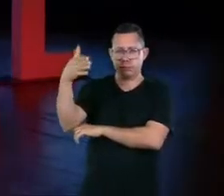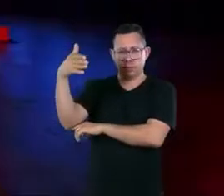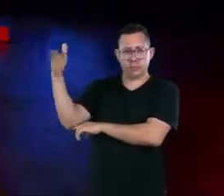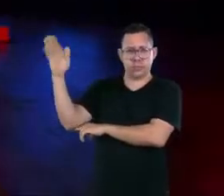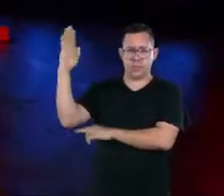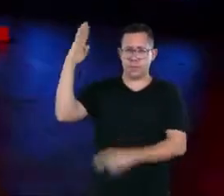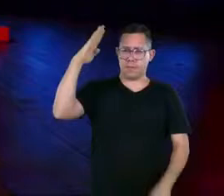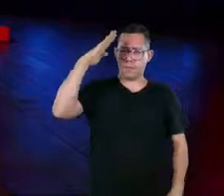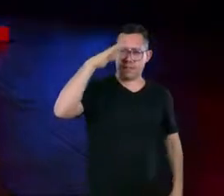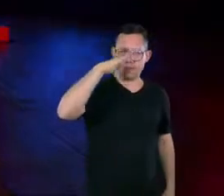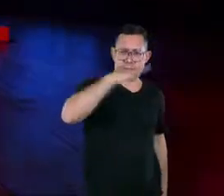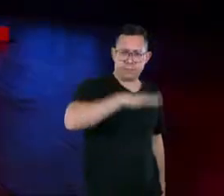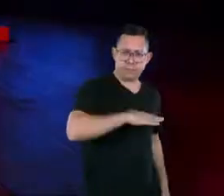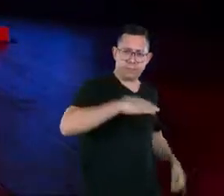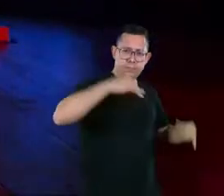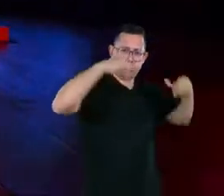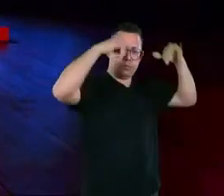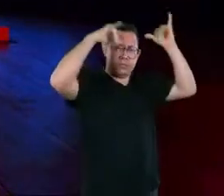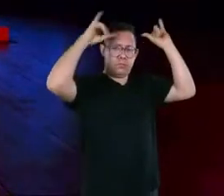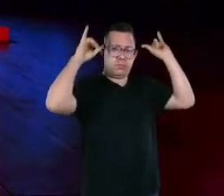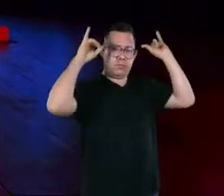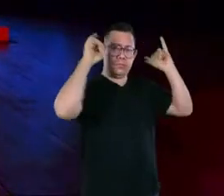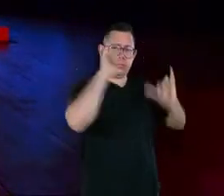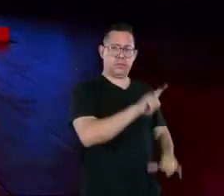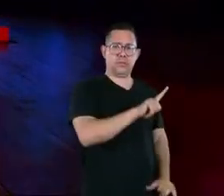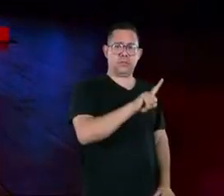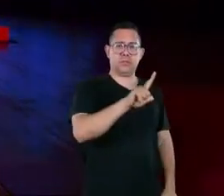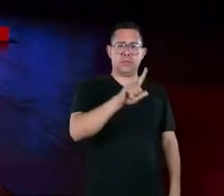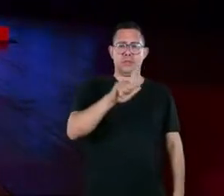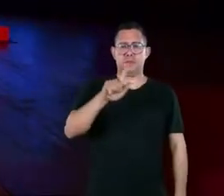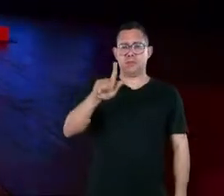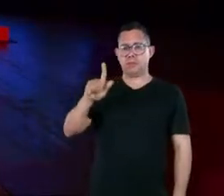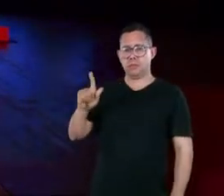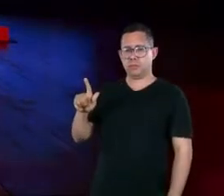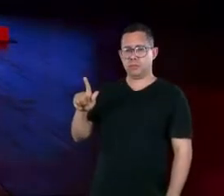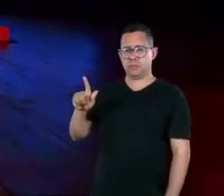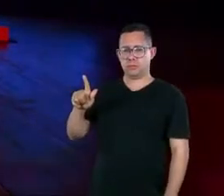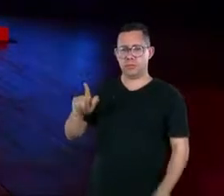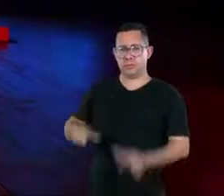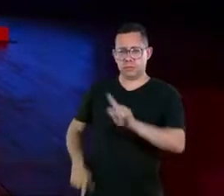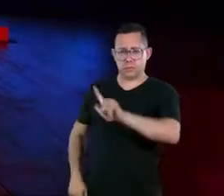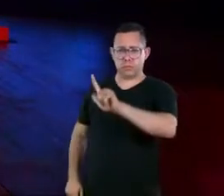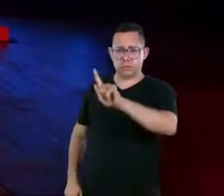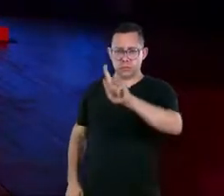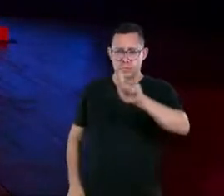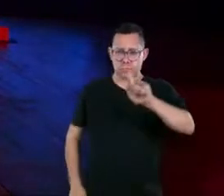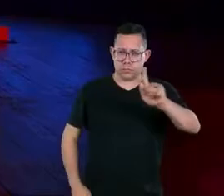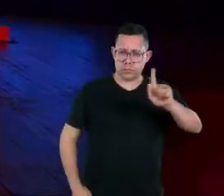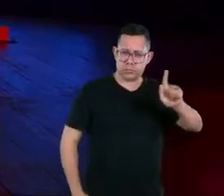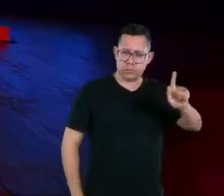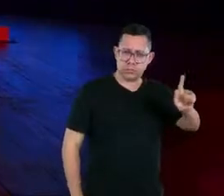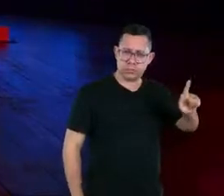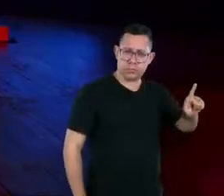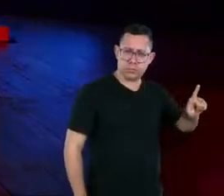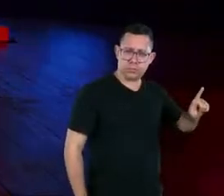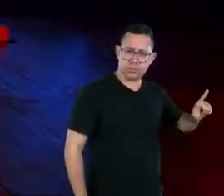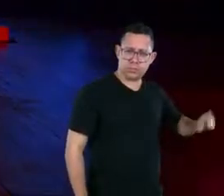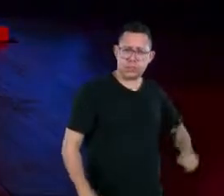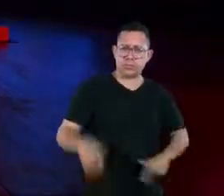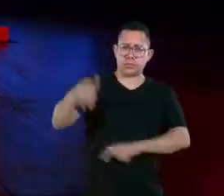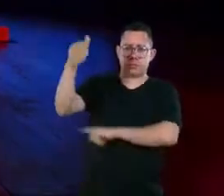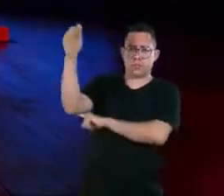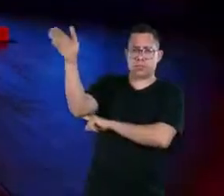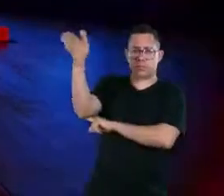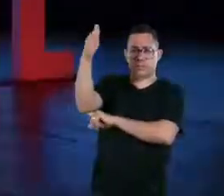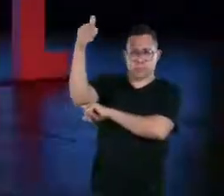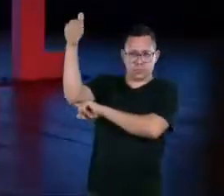Um grande boi, um grande boi. Um grande boi, um grande boi, um grande boi. Linguagem, bandeira, flor